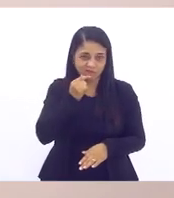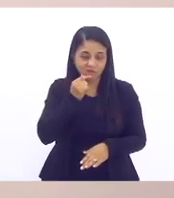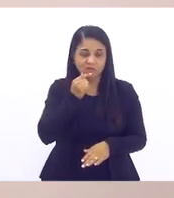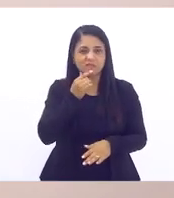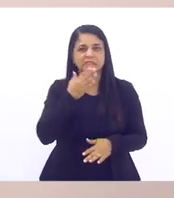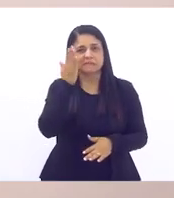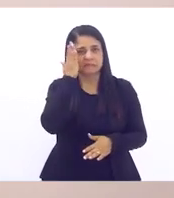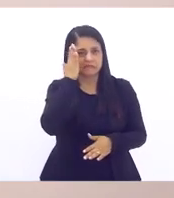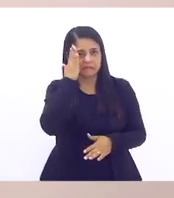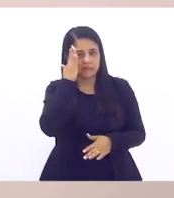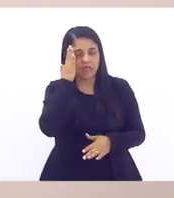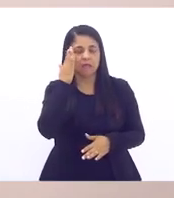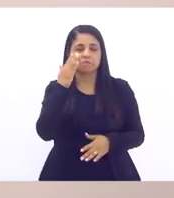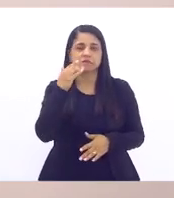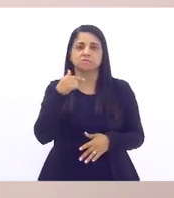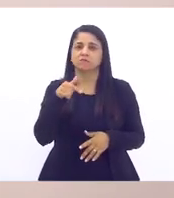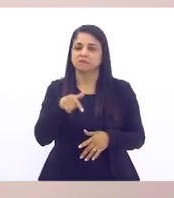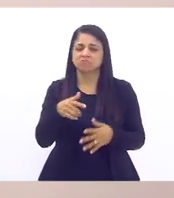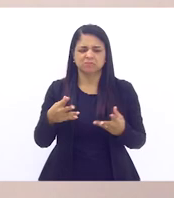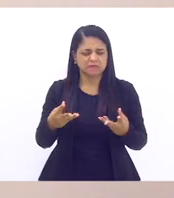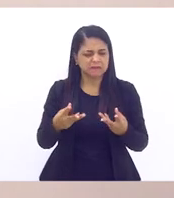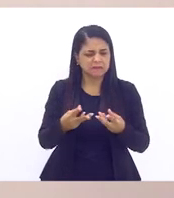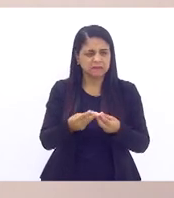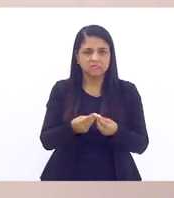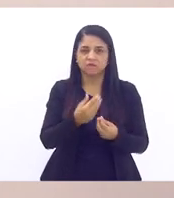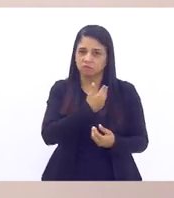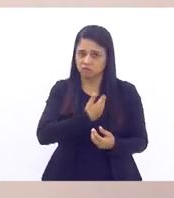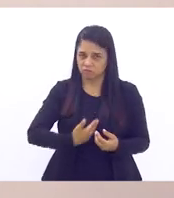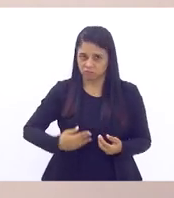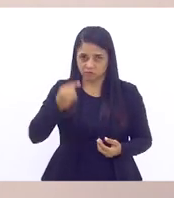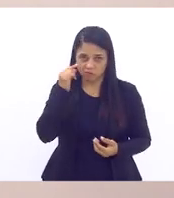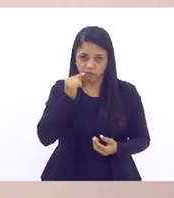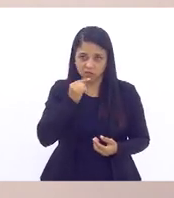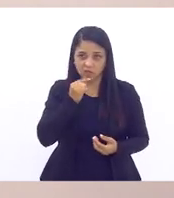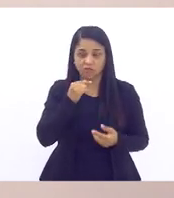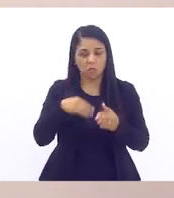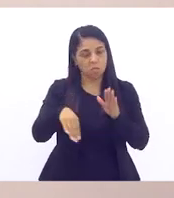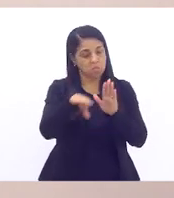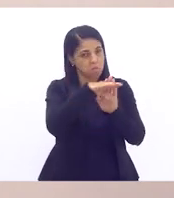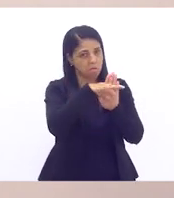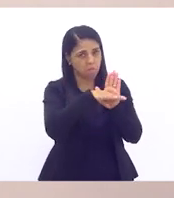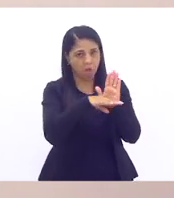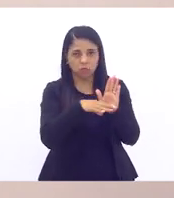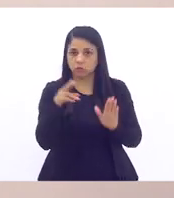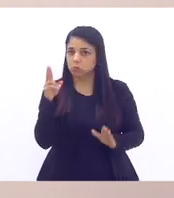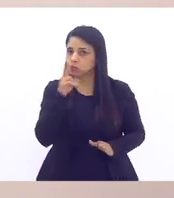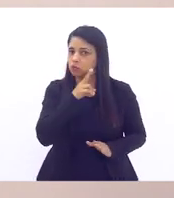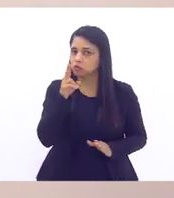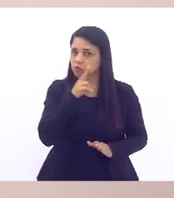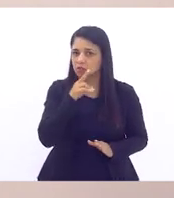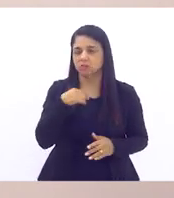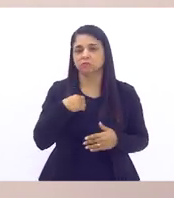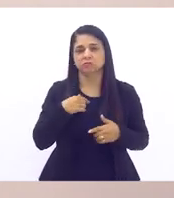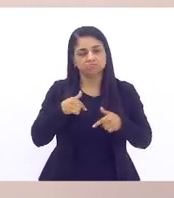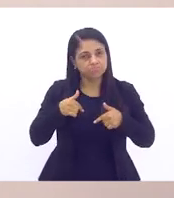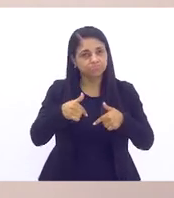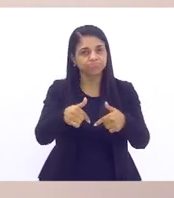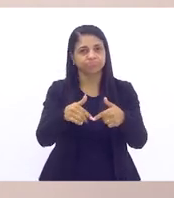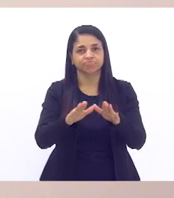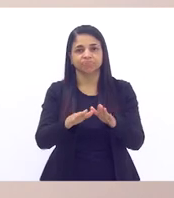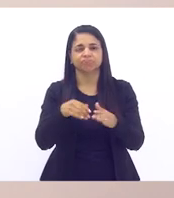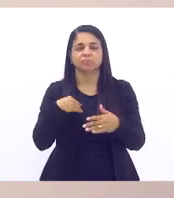o governador Cláudio extremamente sensível a todas essas questões sempre foi uma pauta muito urgente para ele uma dúvida nenhuma que a gente vai ter